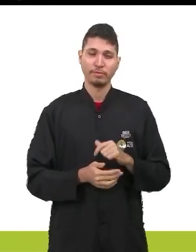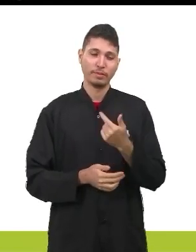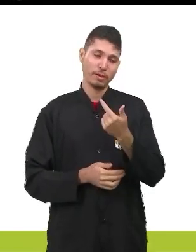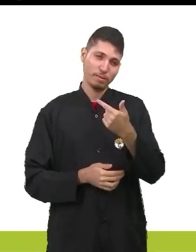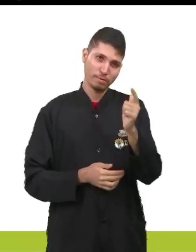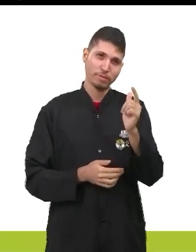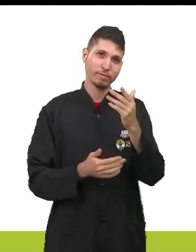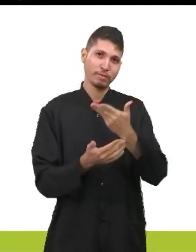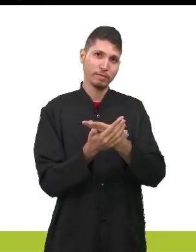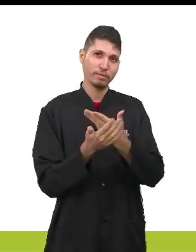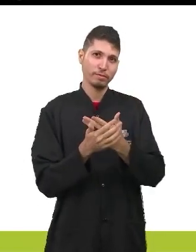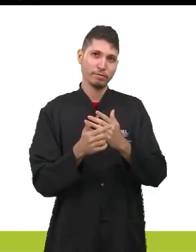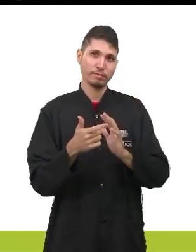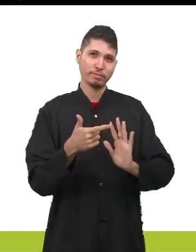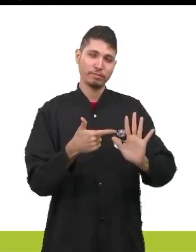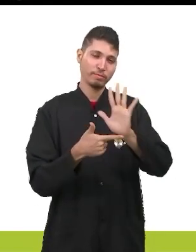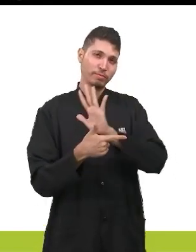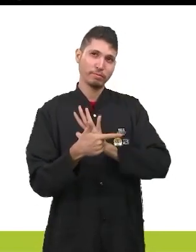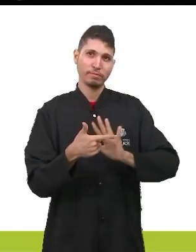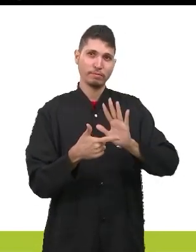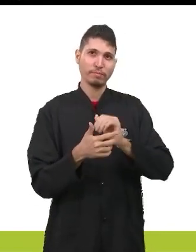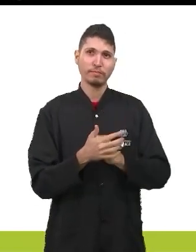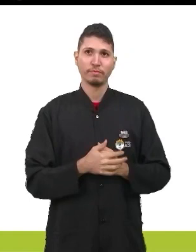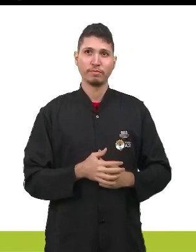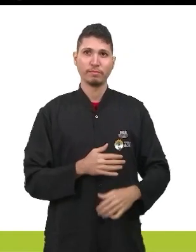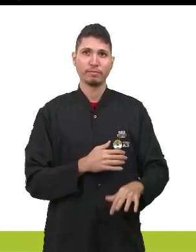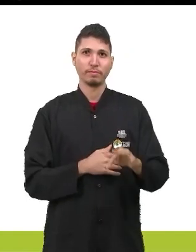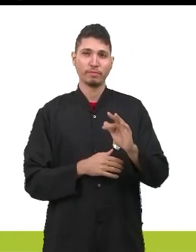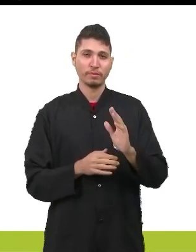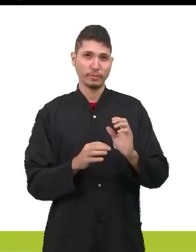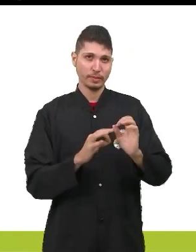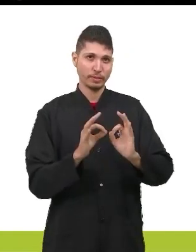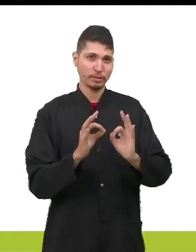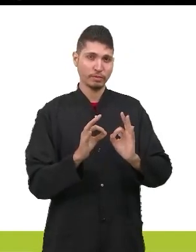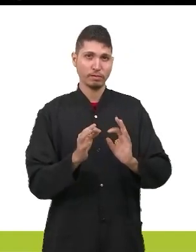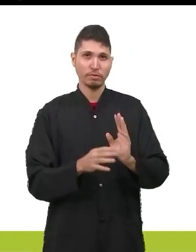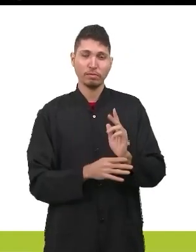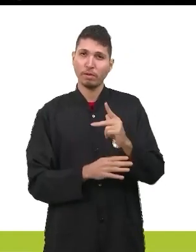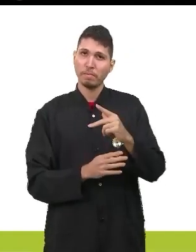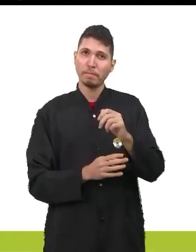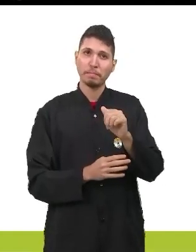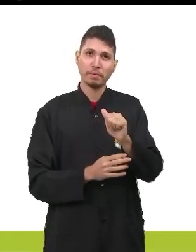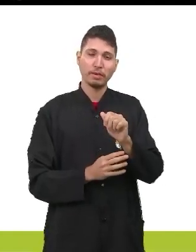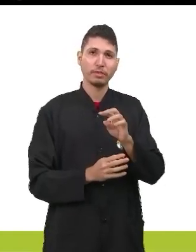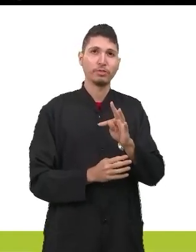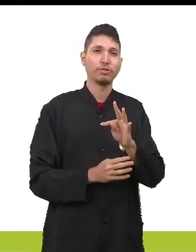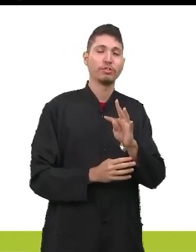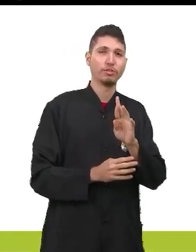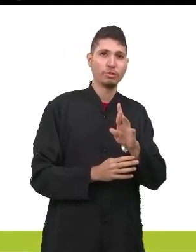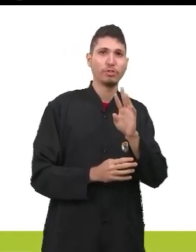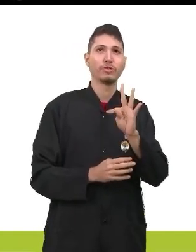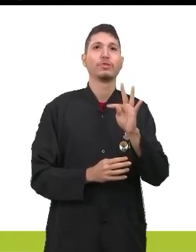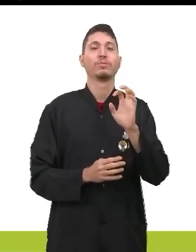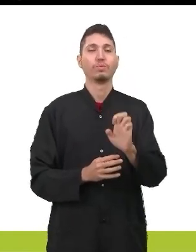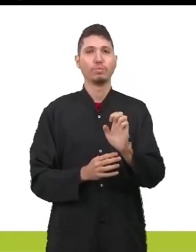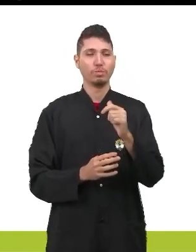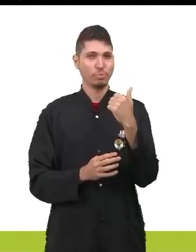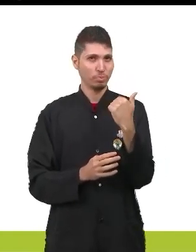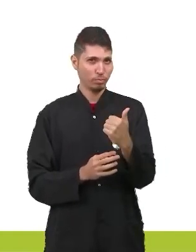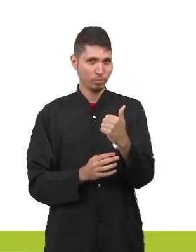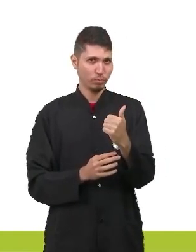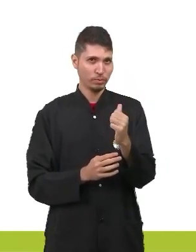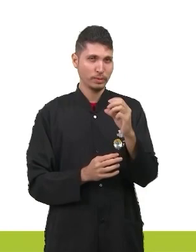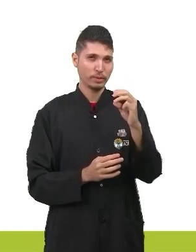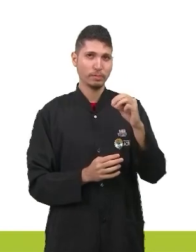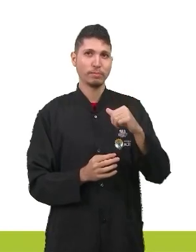aula. Essa função aqui de segundo grau, a gente vai dividir essa aula em dois módulos. Hoje é o módulo 1 e na próxima aula, não deixe de assistir, é o